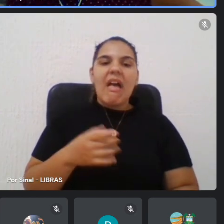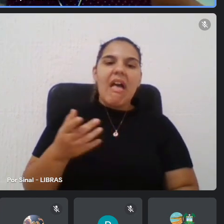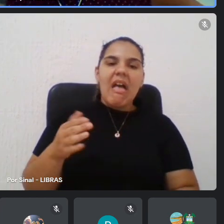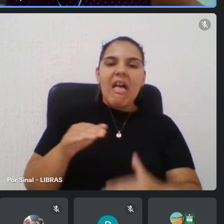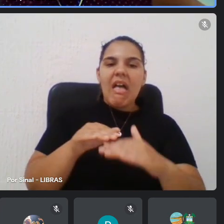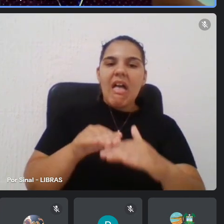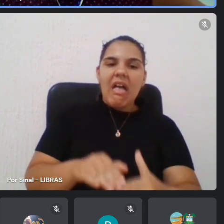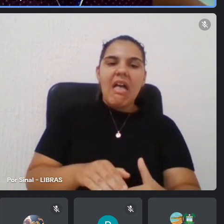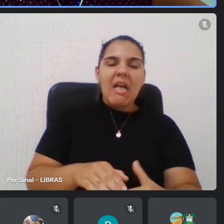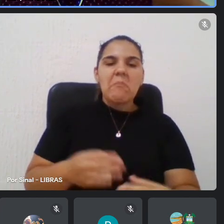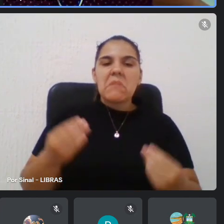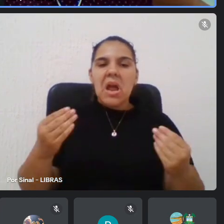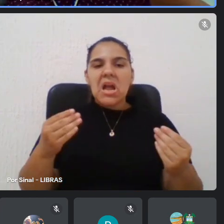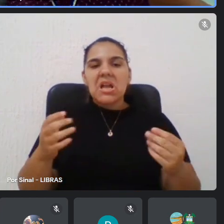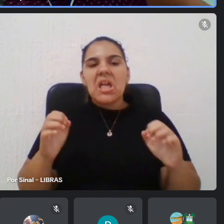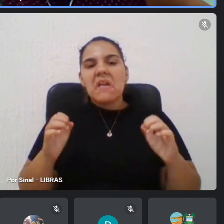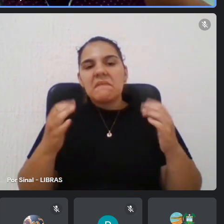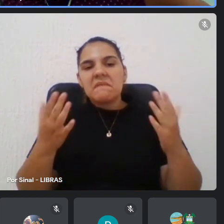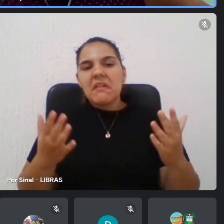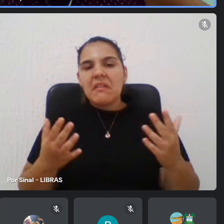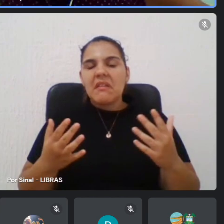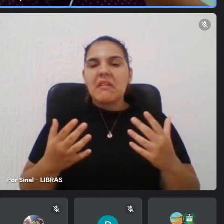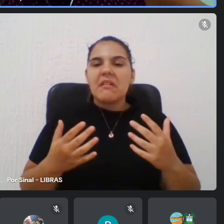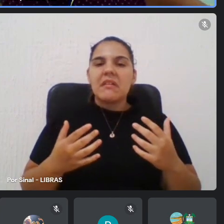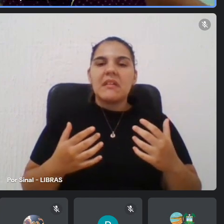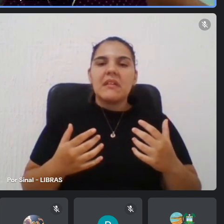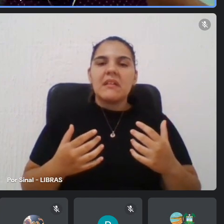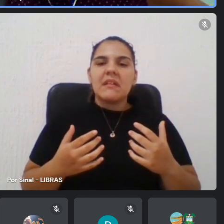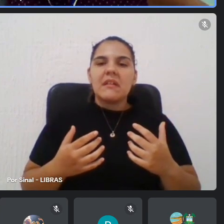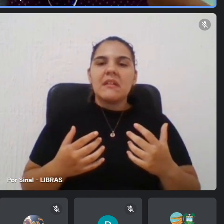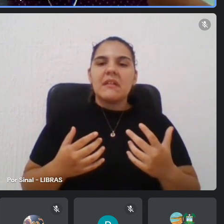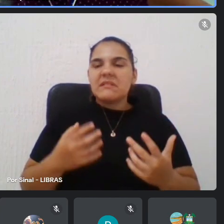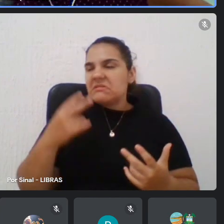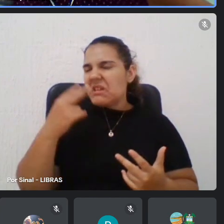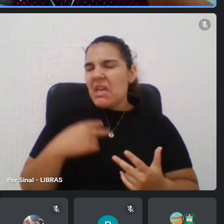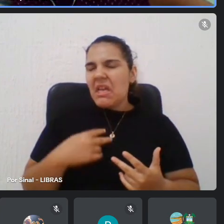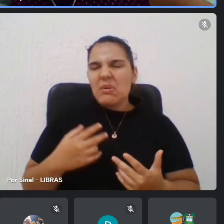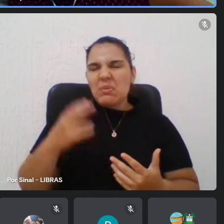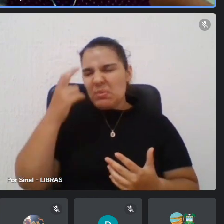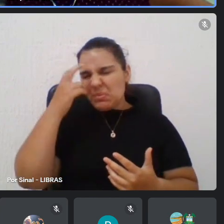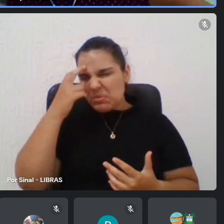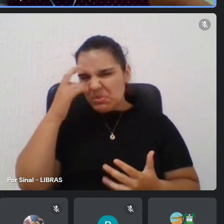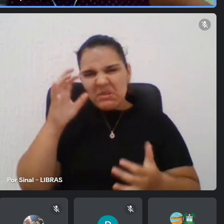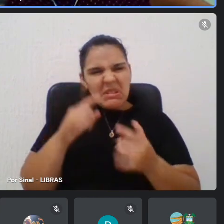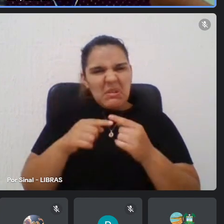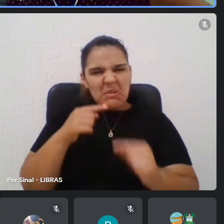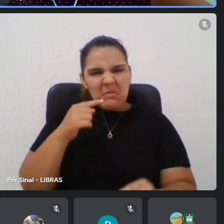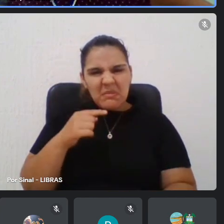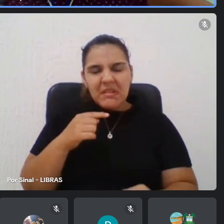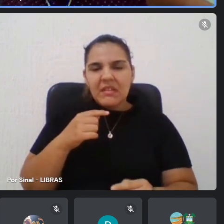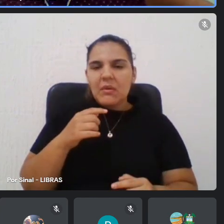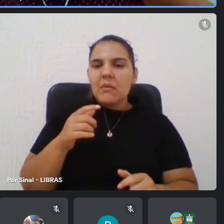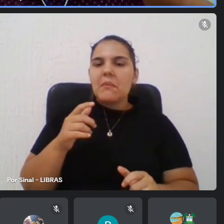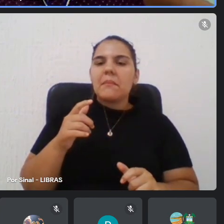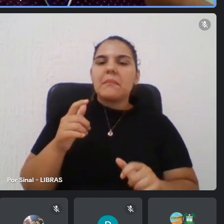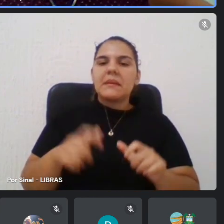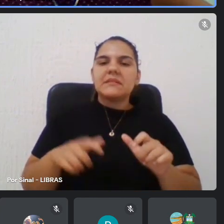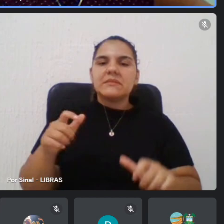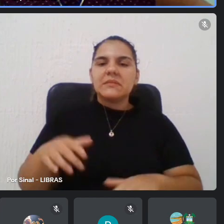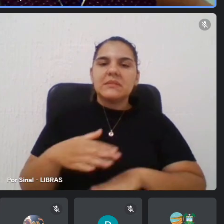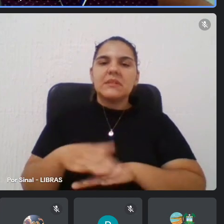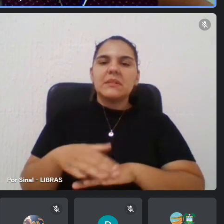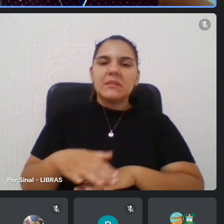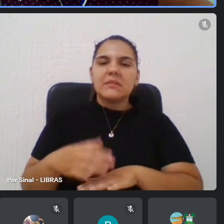participar de evento, que cego não vai para nenhum lugar cultural, que pessoas em situação de rua também não participam de evento, não